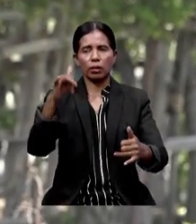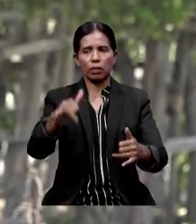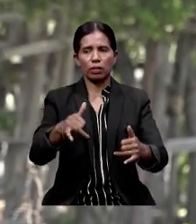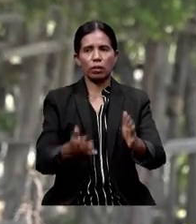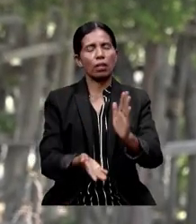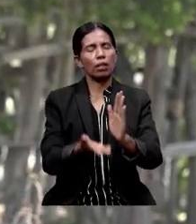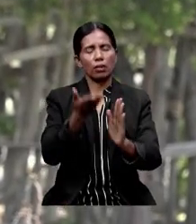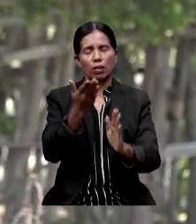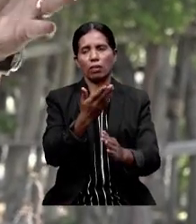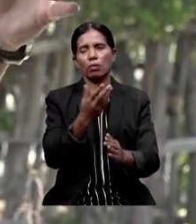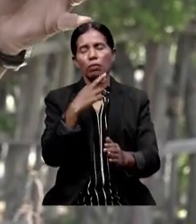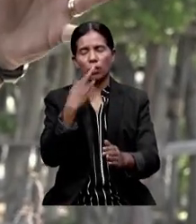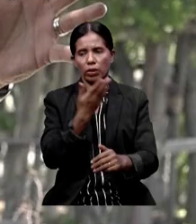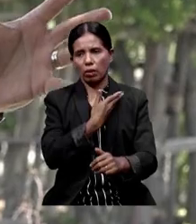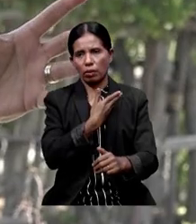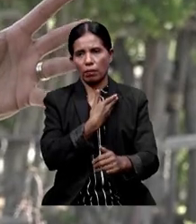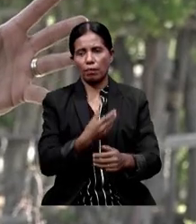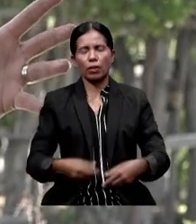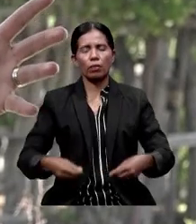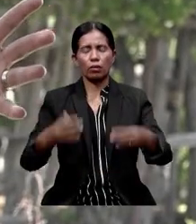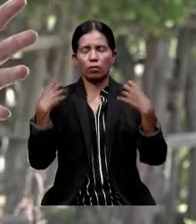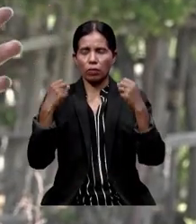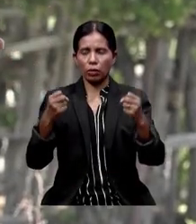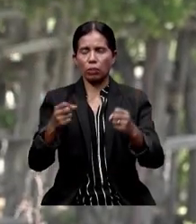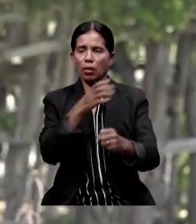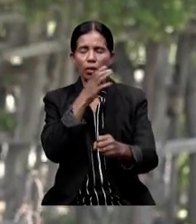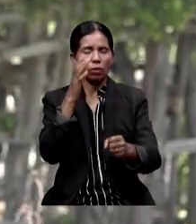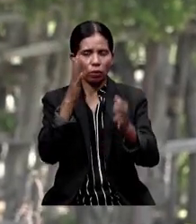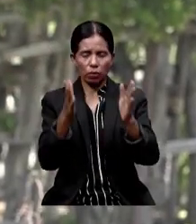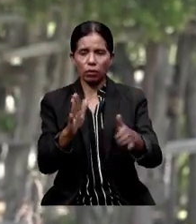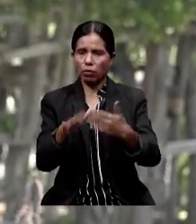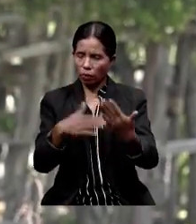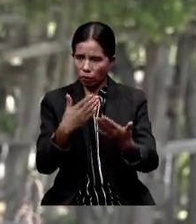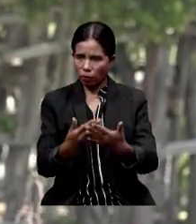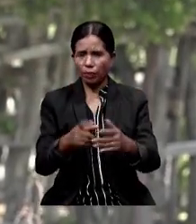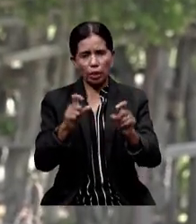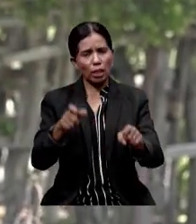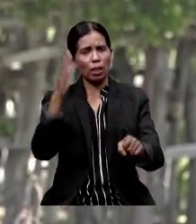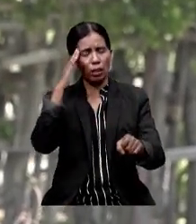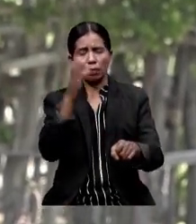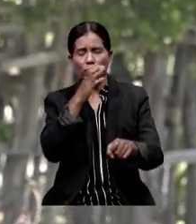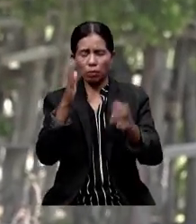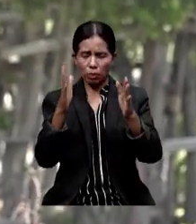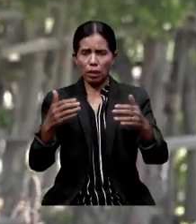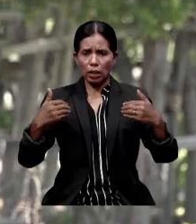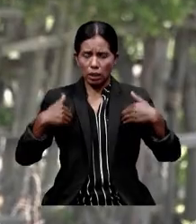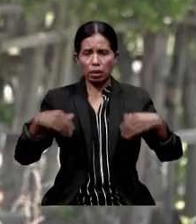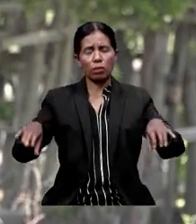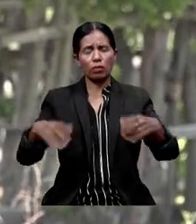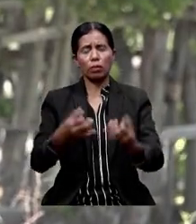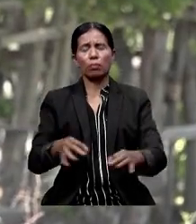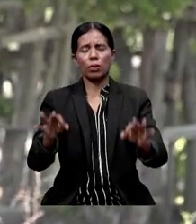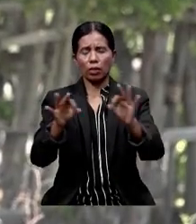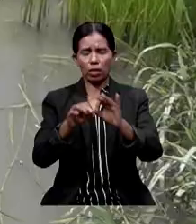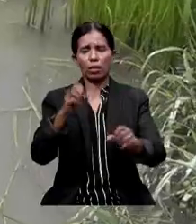fos. Ida ne ting for force of agricultor sir. Nega, ting hanu engkat agricultor sir iha papel importante iha sociedad